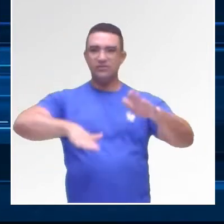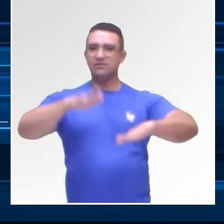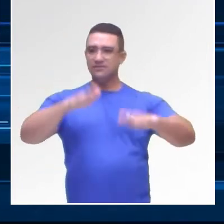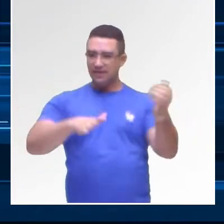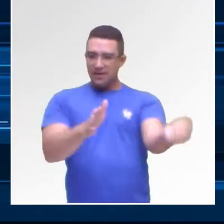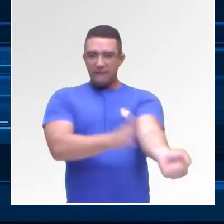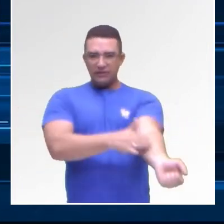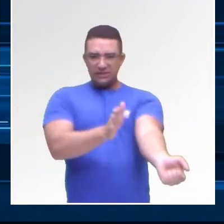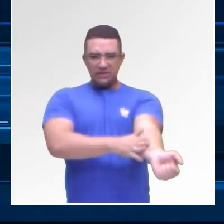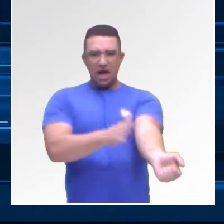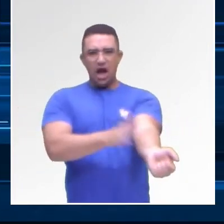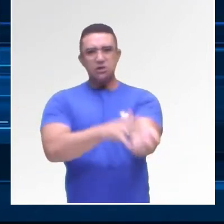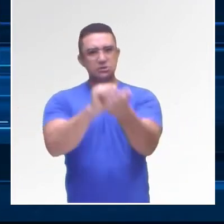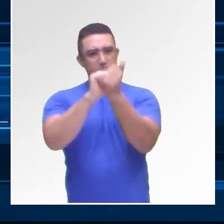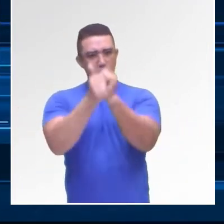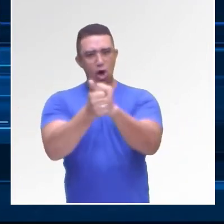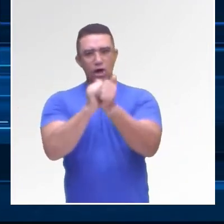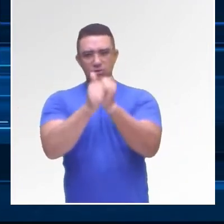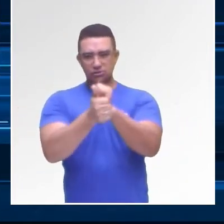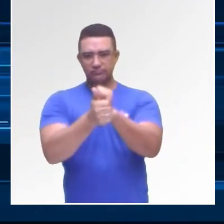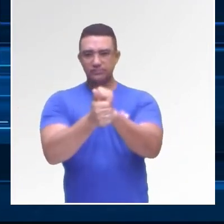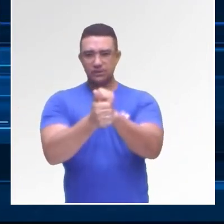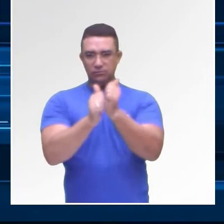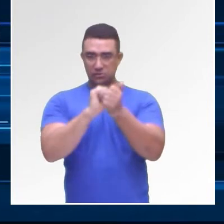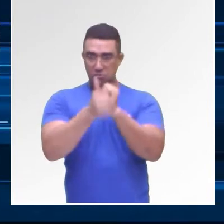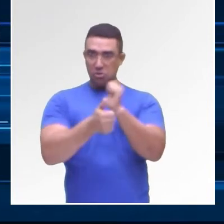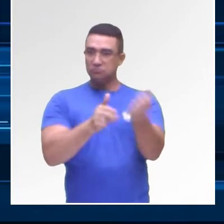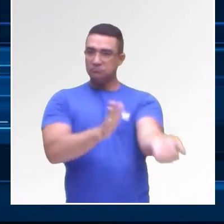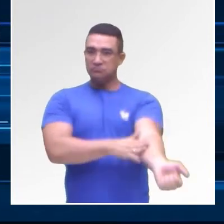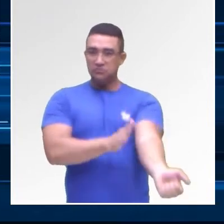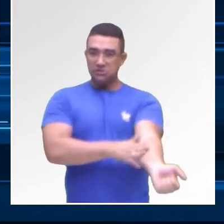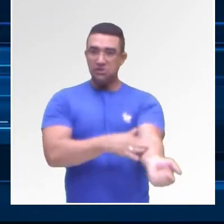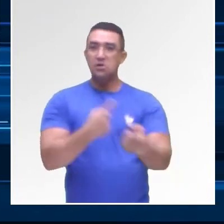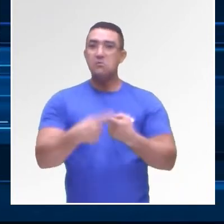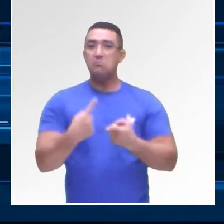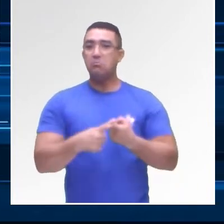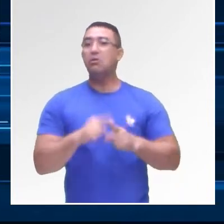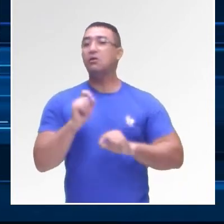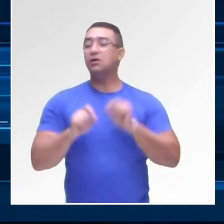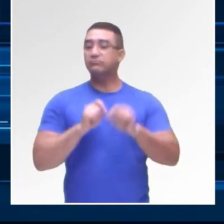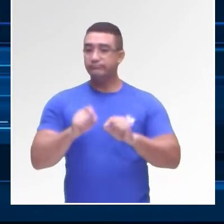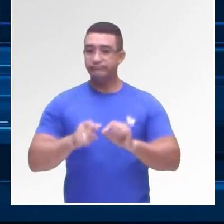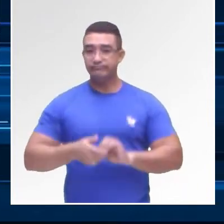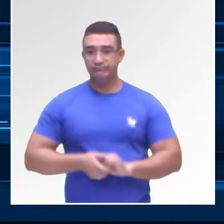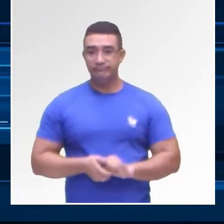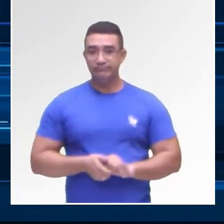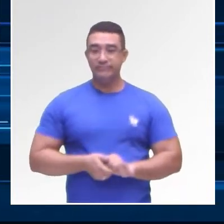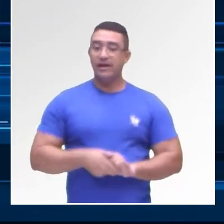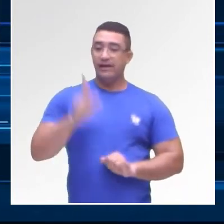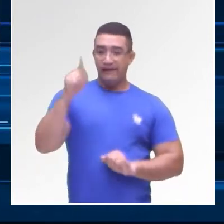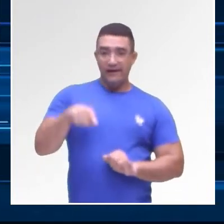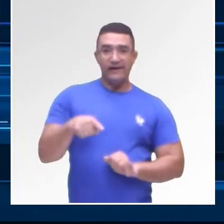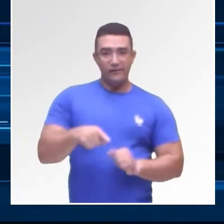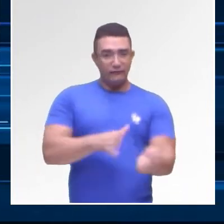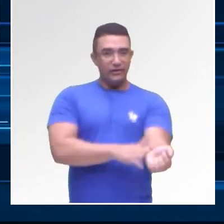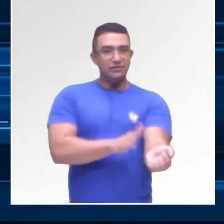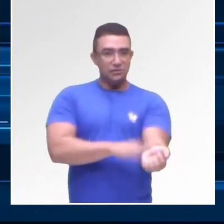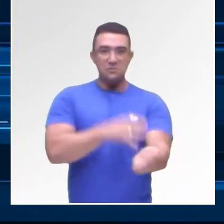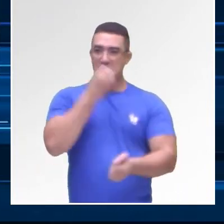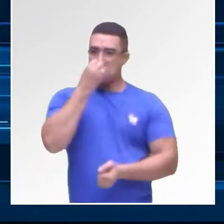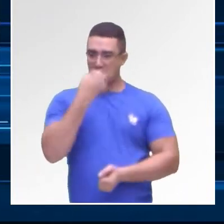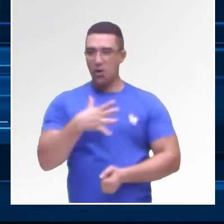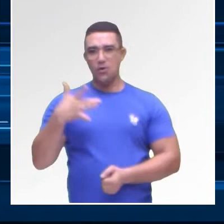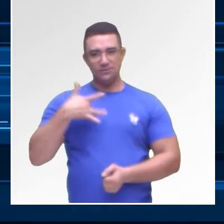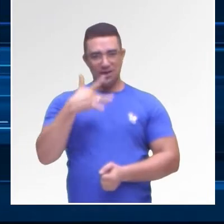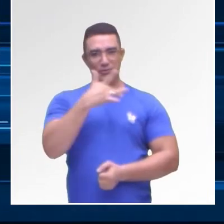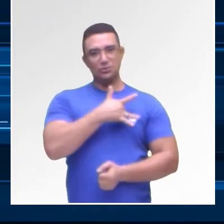acaba viciando o praticante. Ele fica, é o único vício que é bom para a saúde, né? É o único